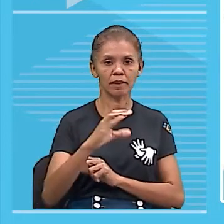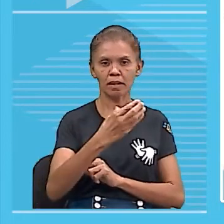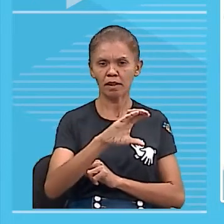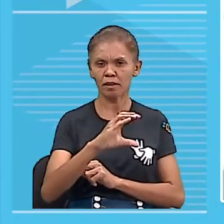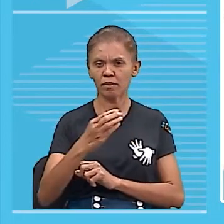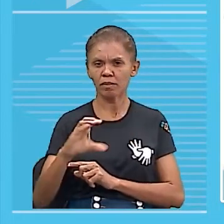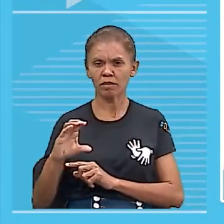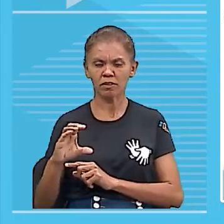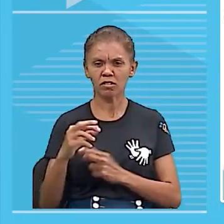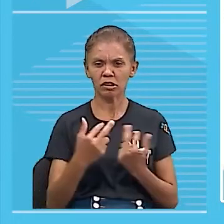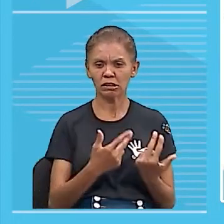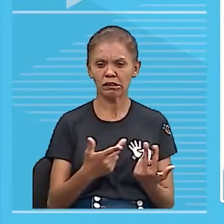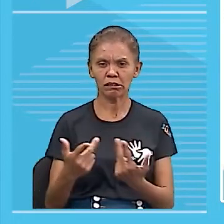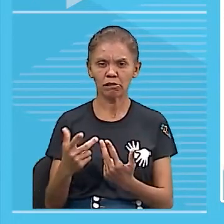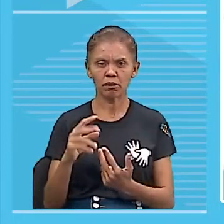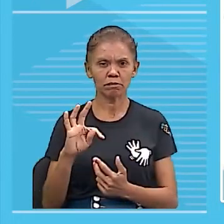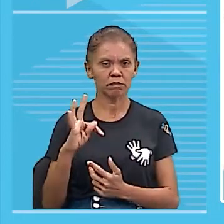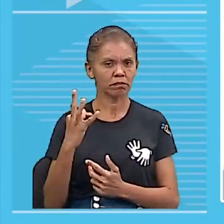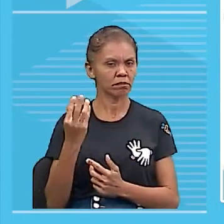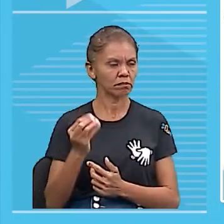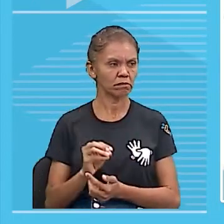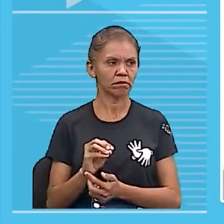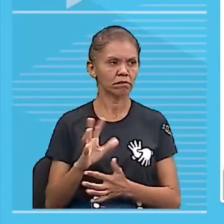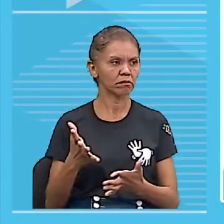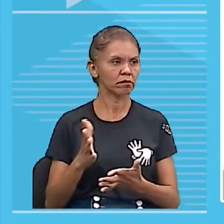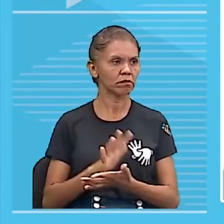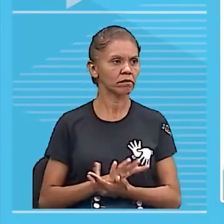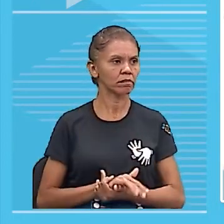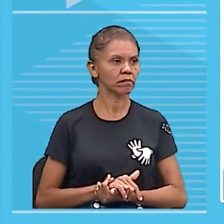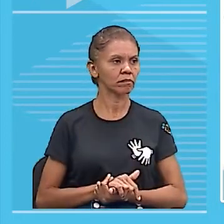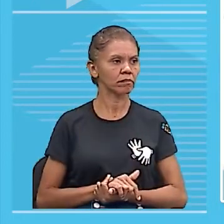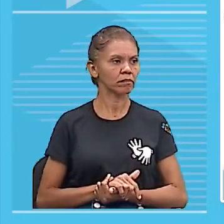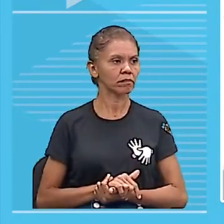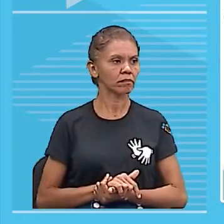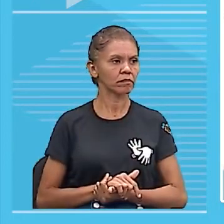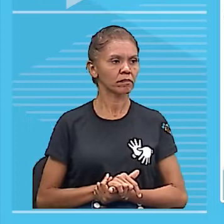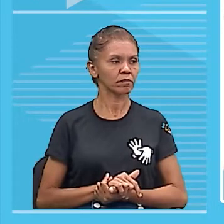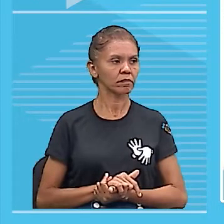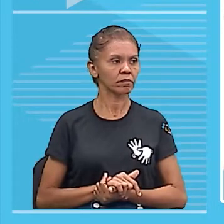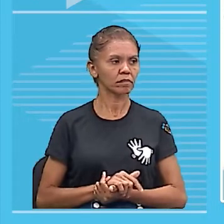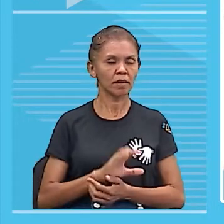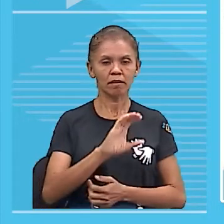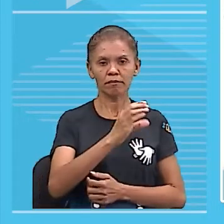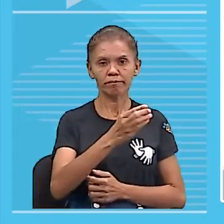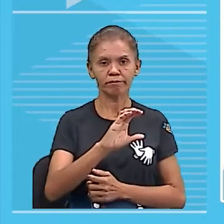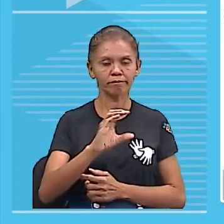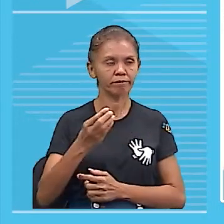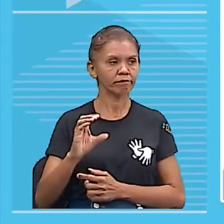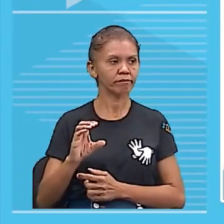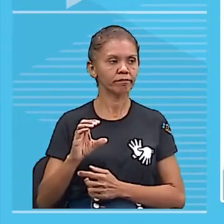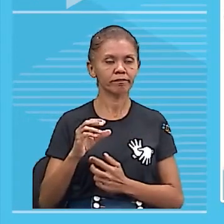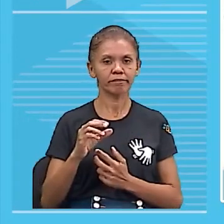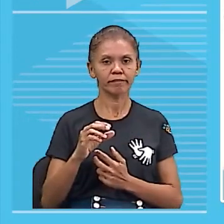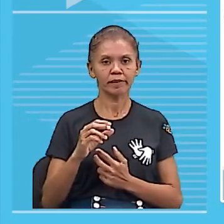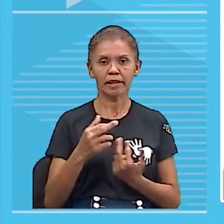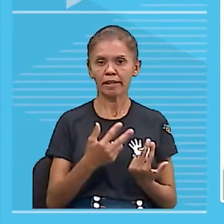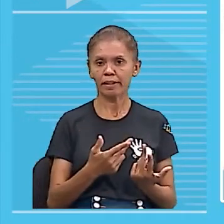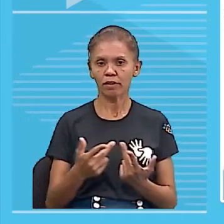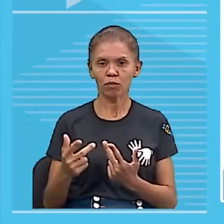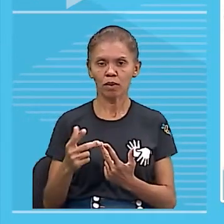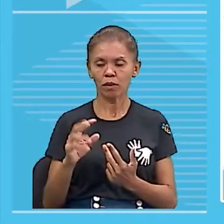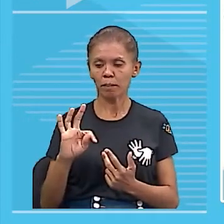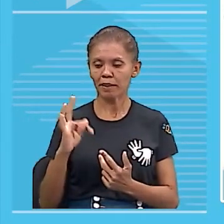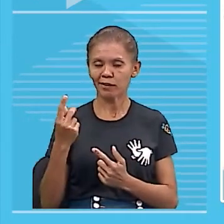todos o professor seria essa né A corrente elétrica é a